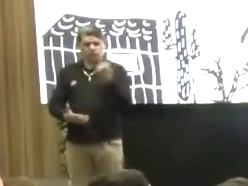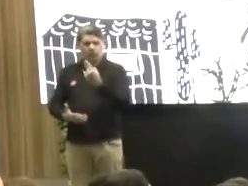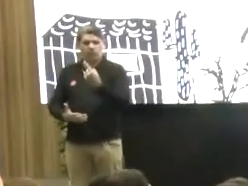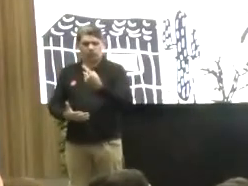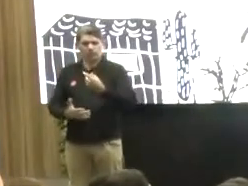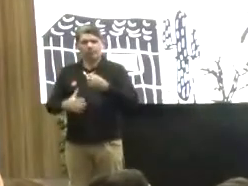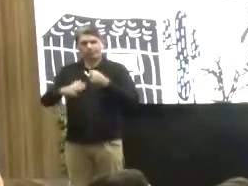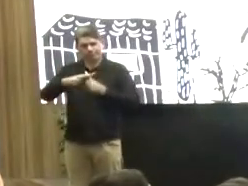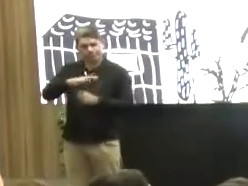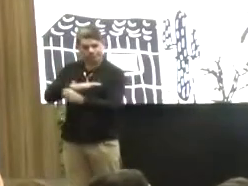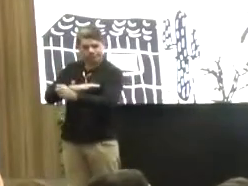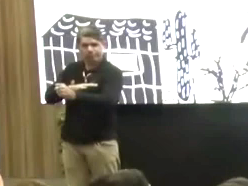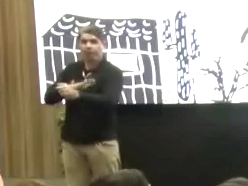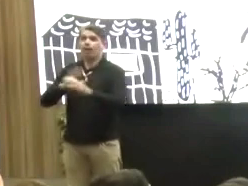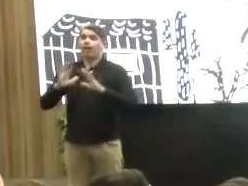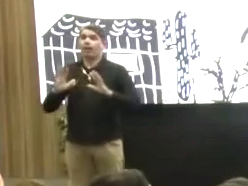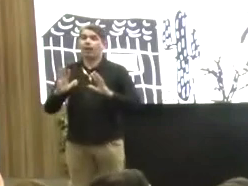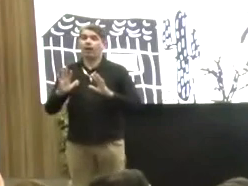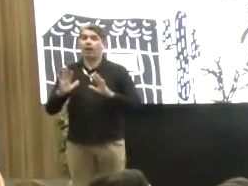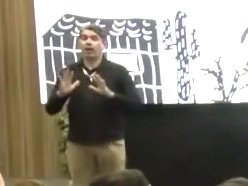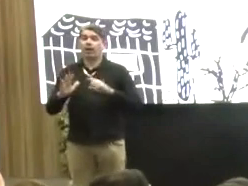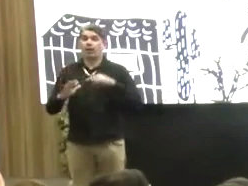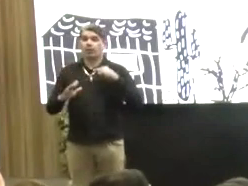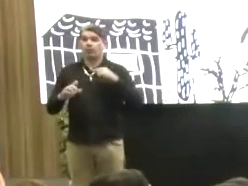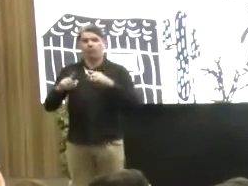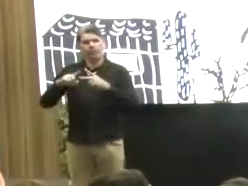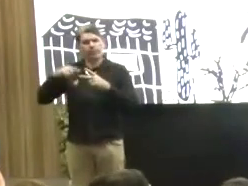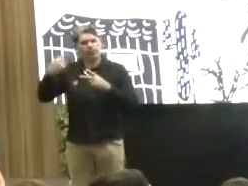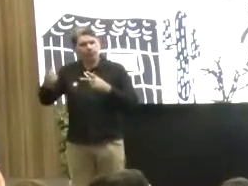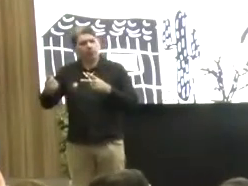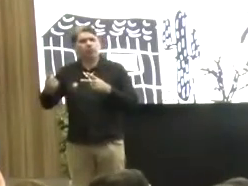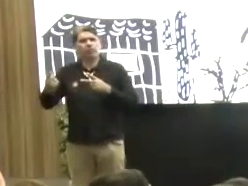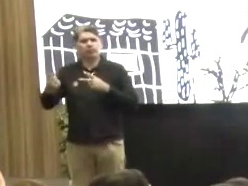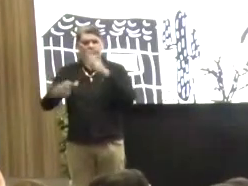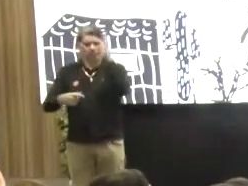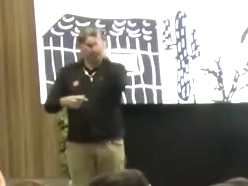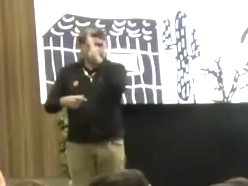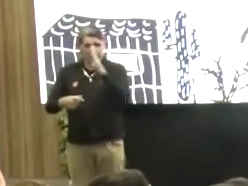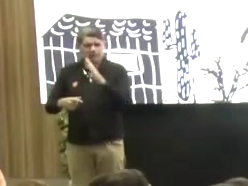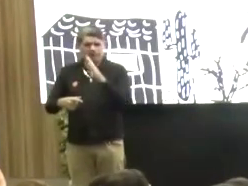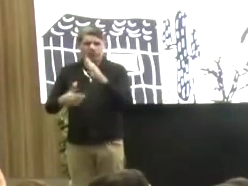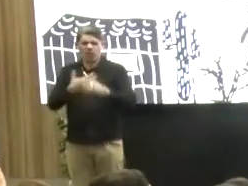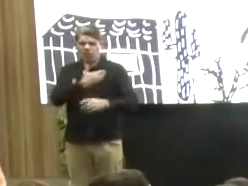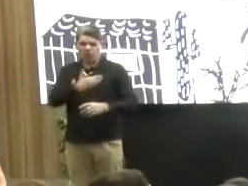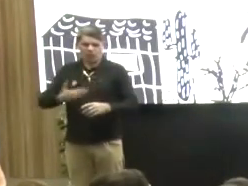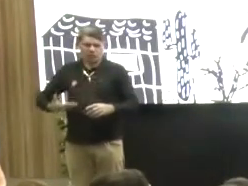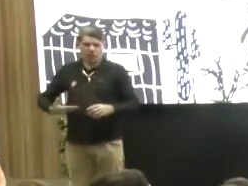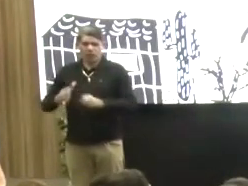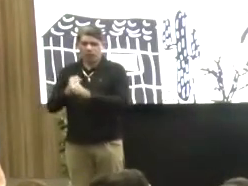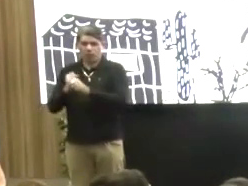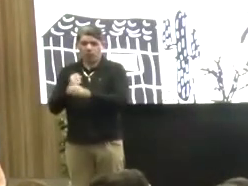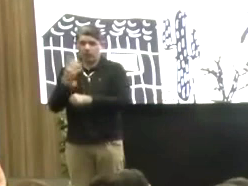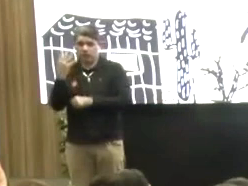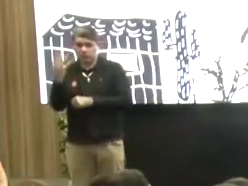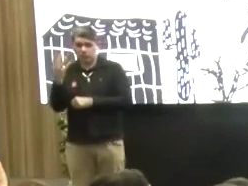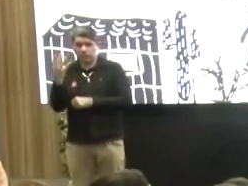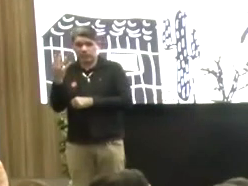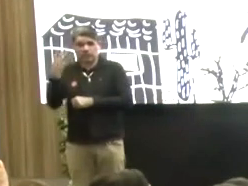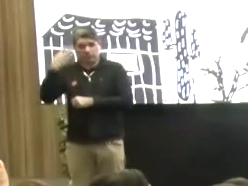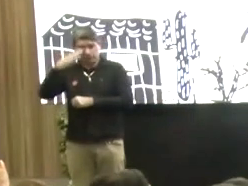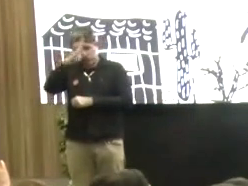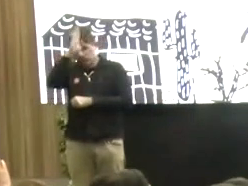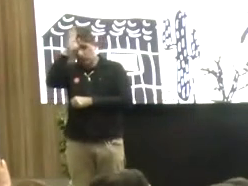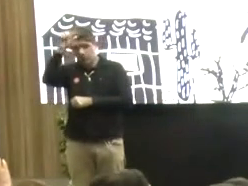nossa espécie. Depois, no Brasil, atravessamos uma tragédia de governo, não é? Com 4 anos, muito pesado